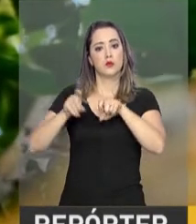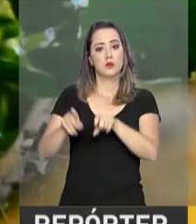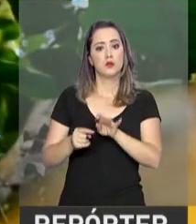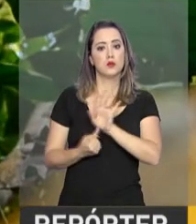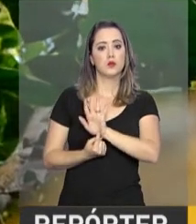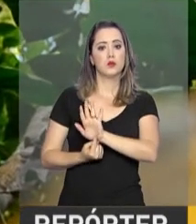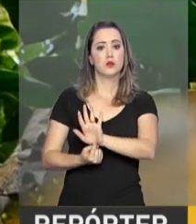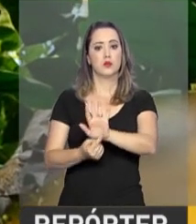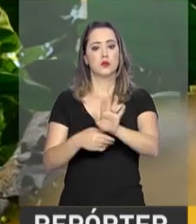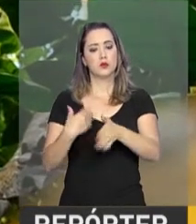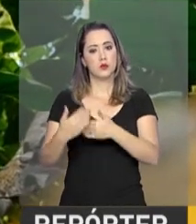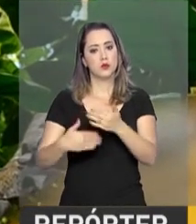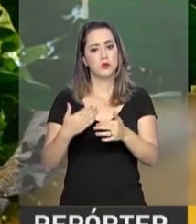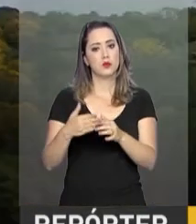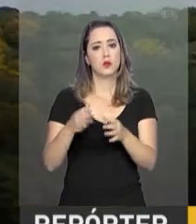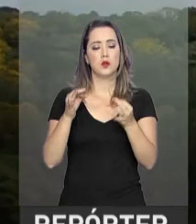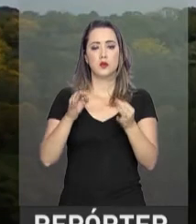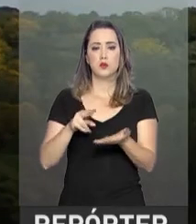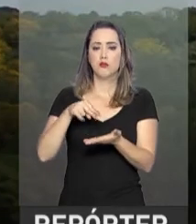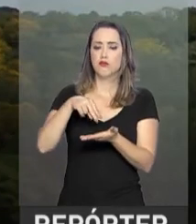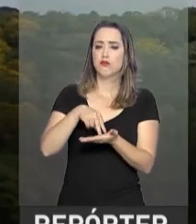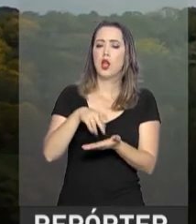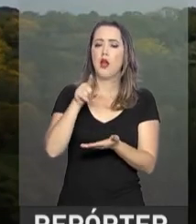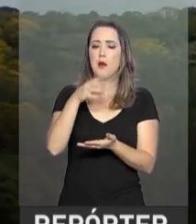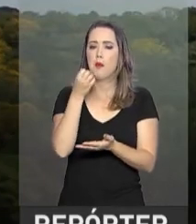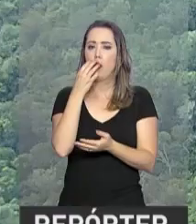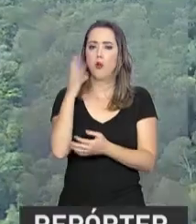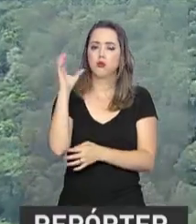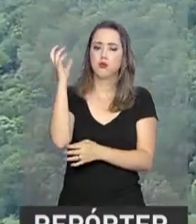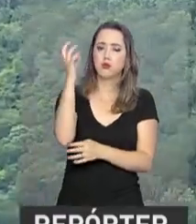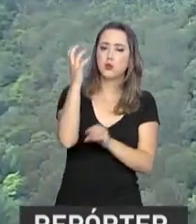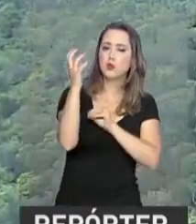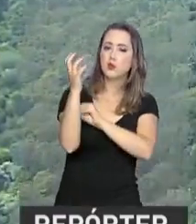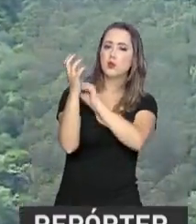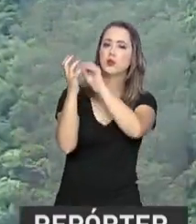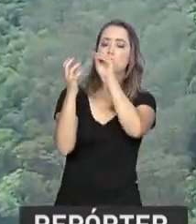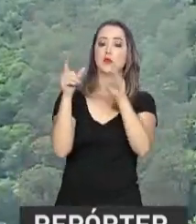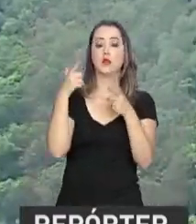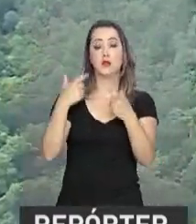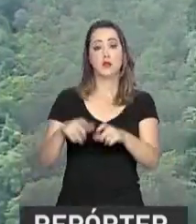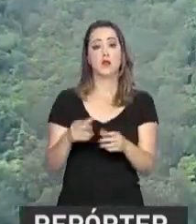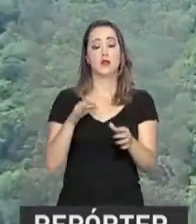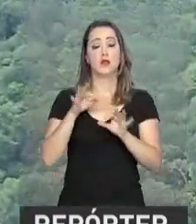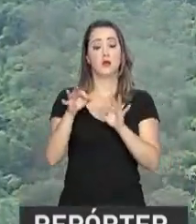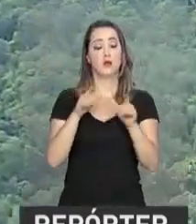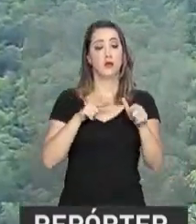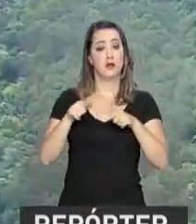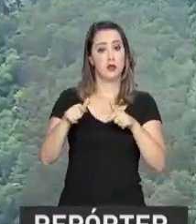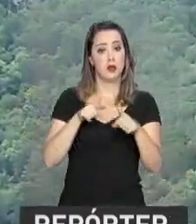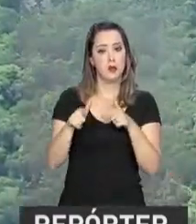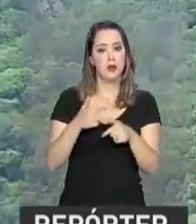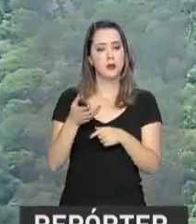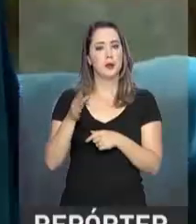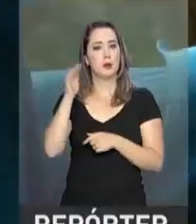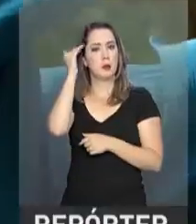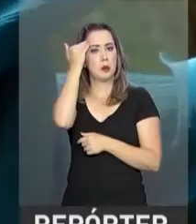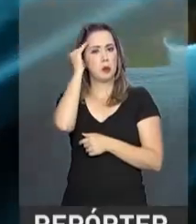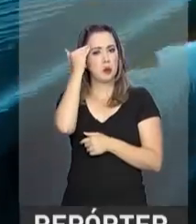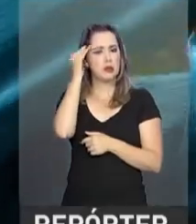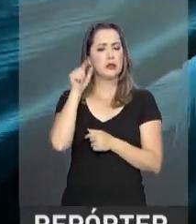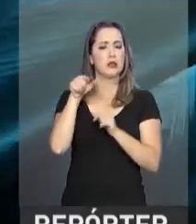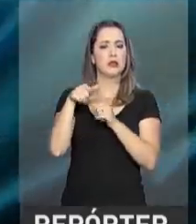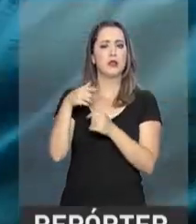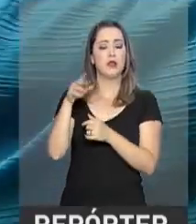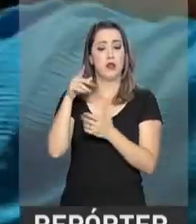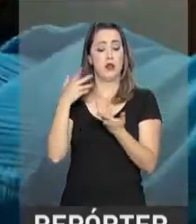que manter a floresta em pé é sim um bom negócio de um lado serão postos em prática medidas para concientizar e para